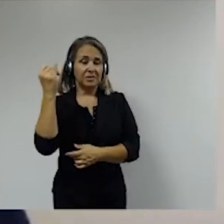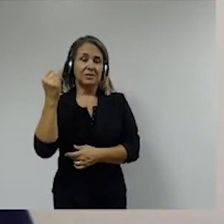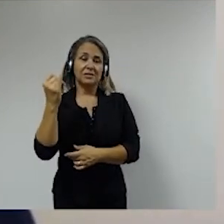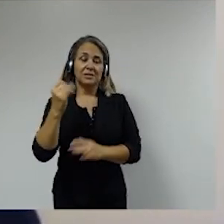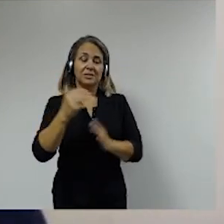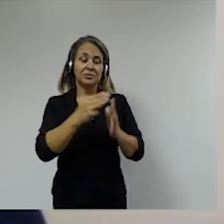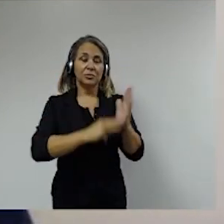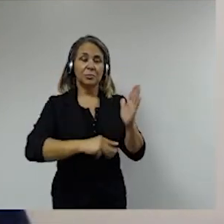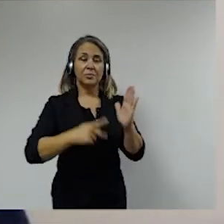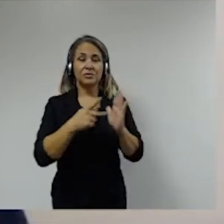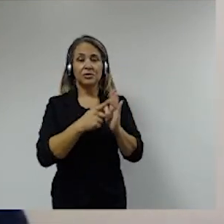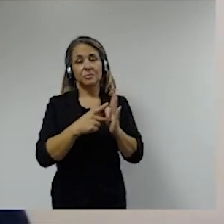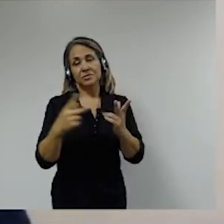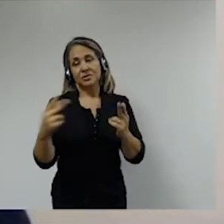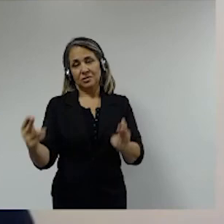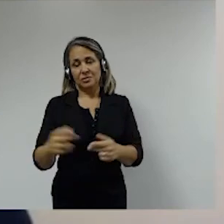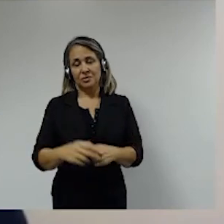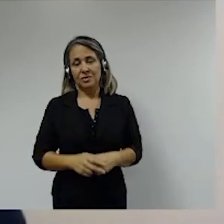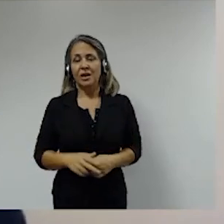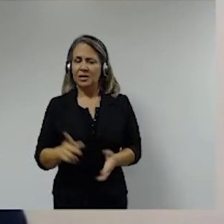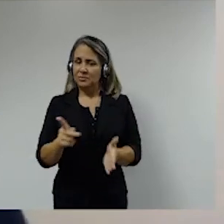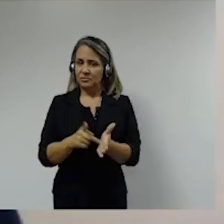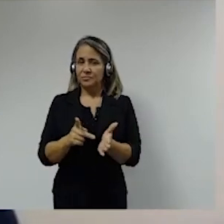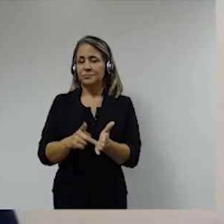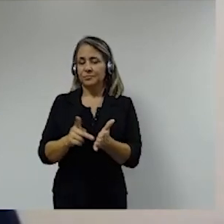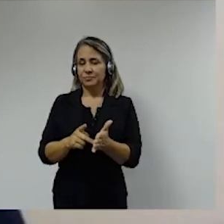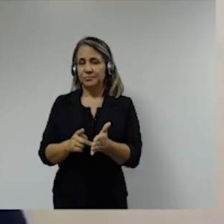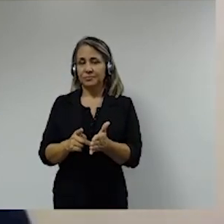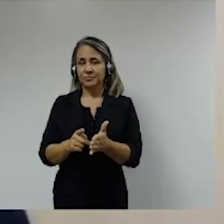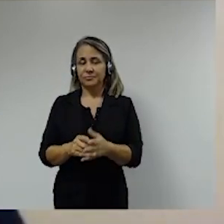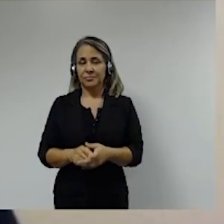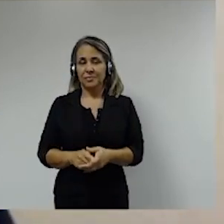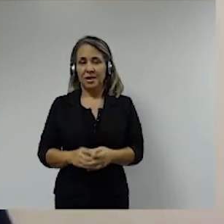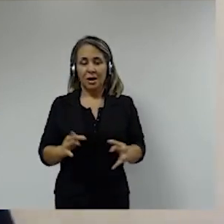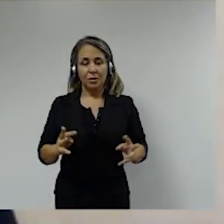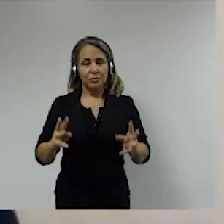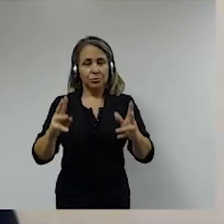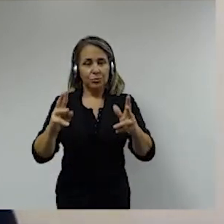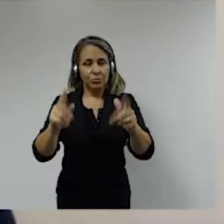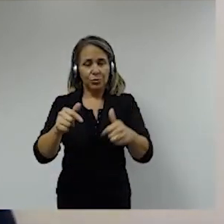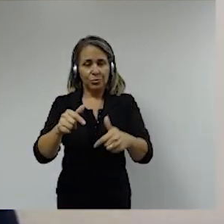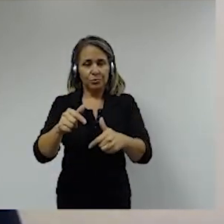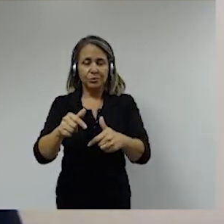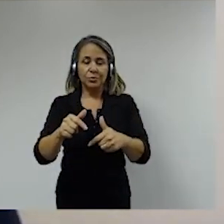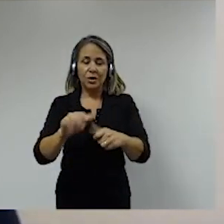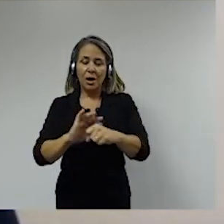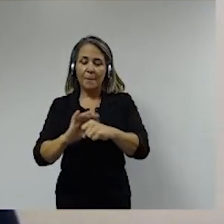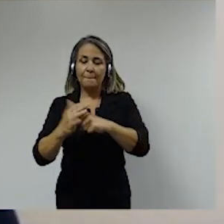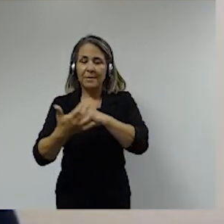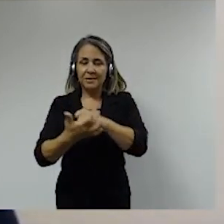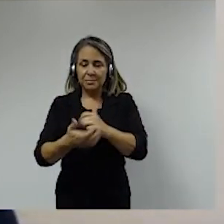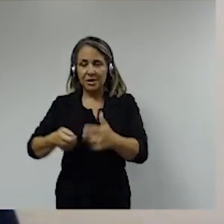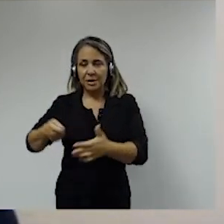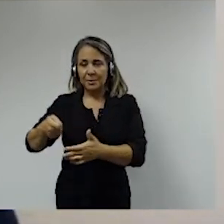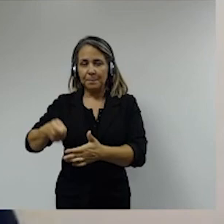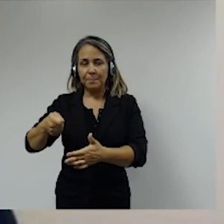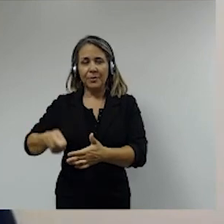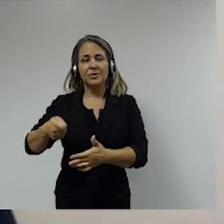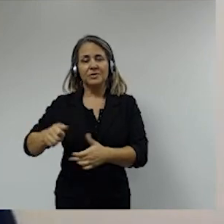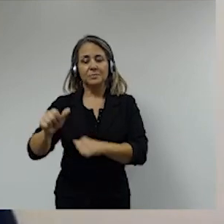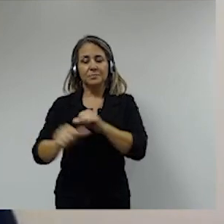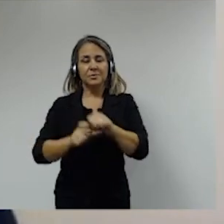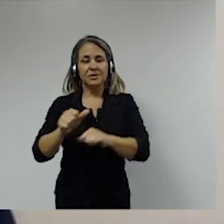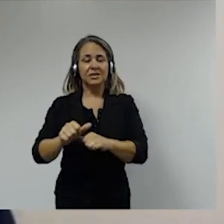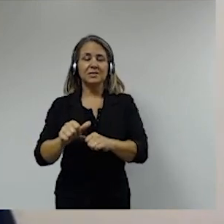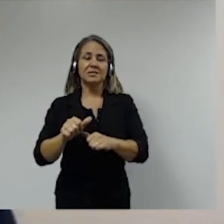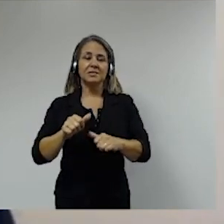provisória como essa. De fato, colegas, todo esse quadro de pandemia impôs mudanças